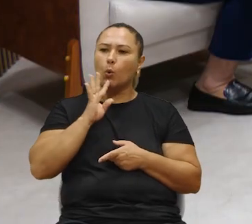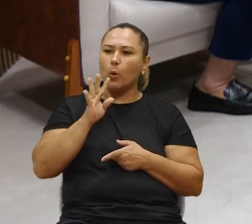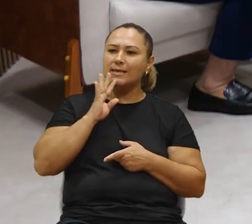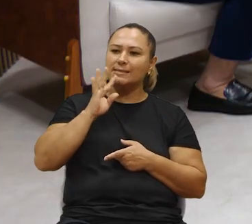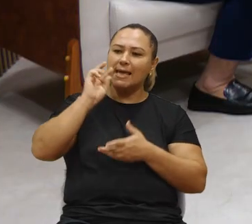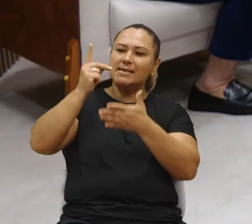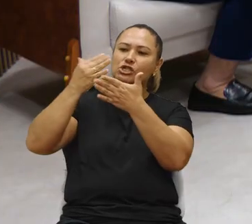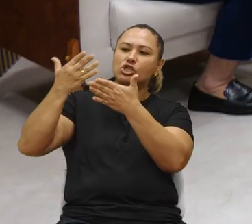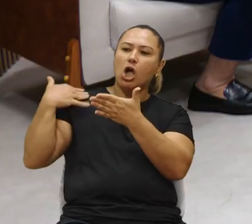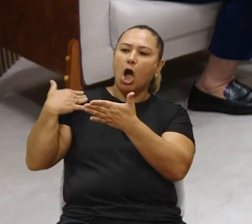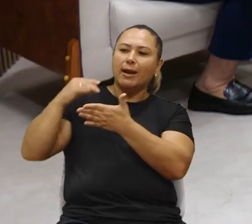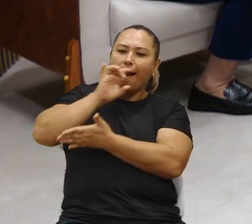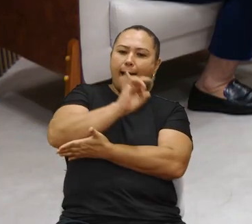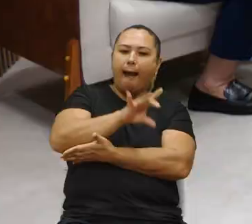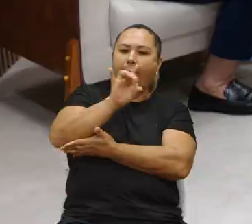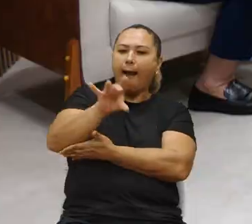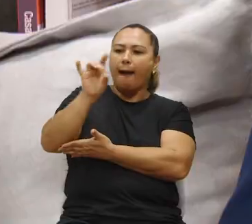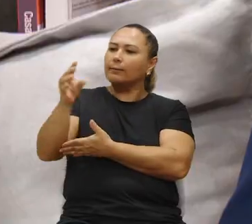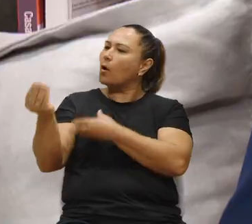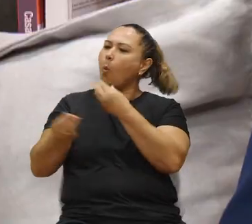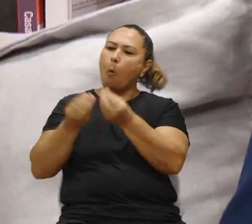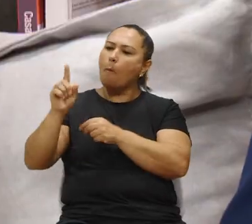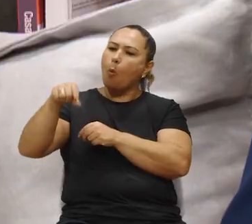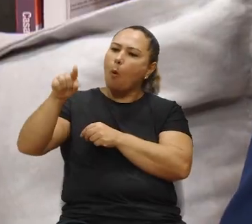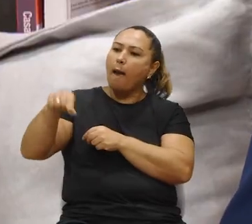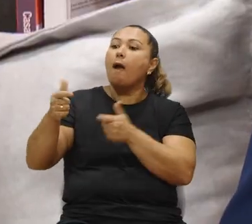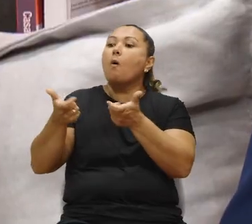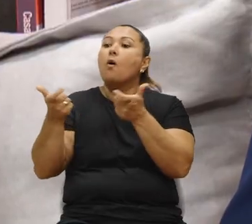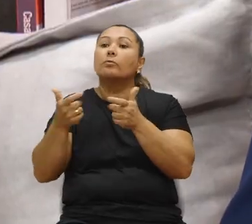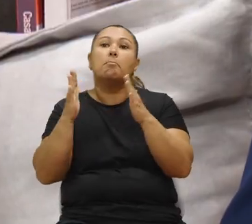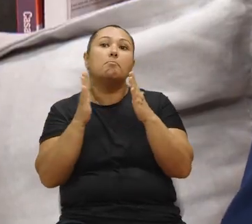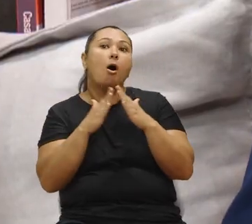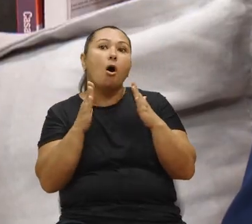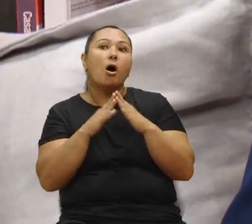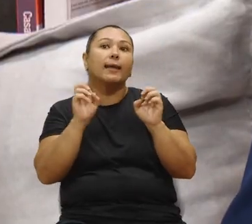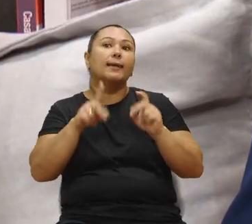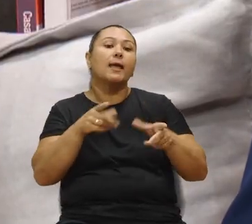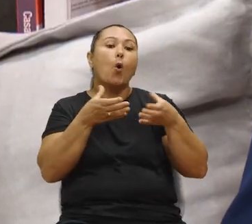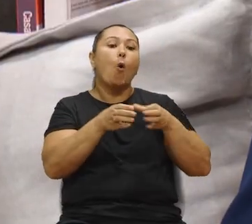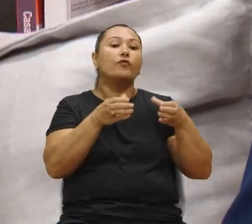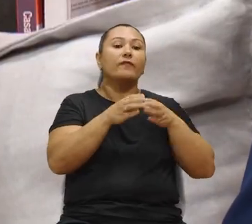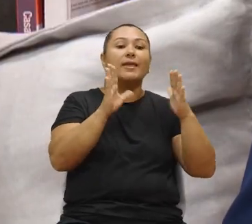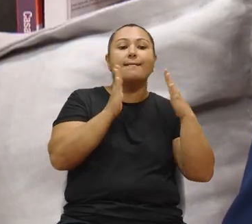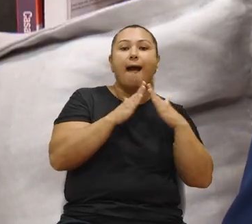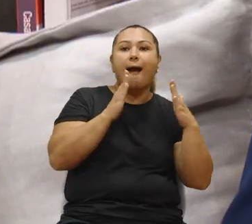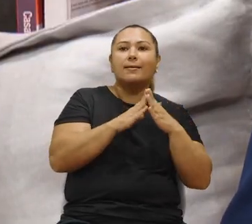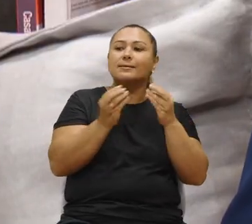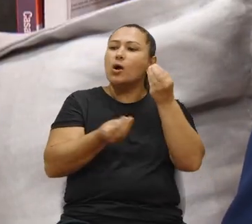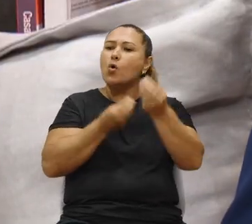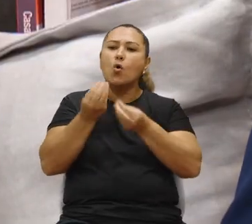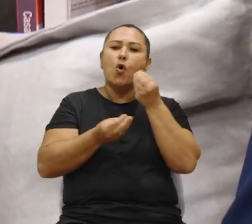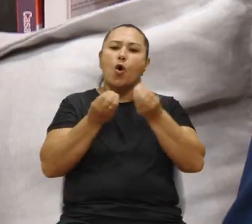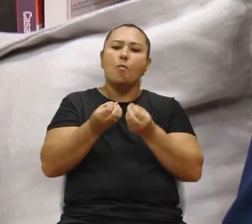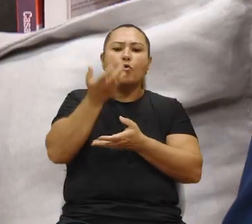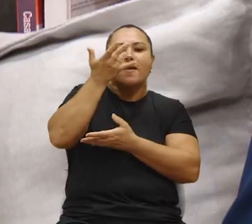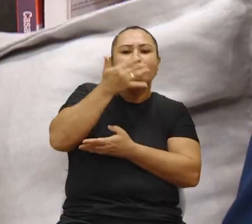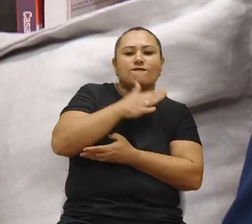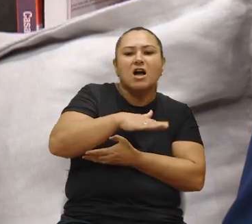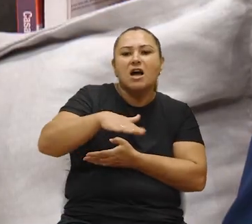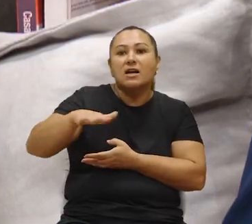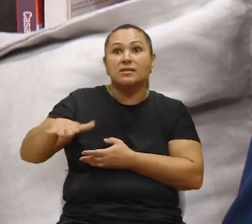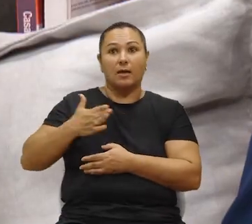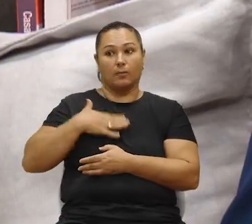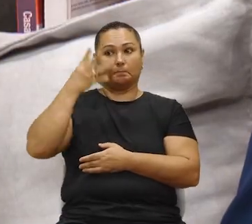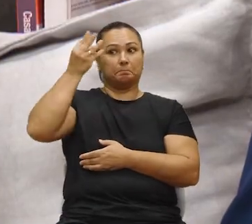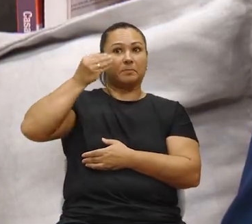de conhecer a história dessa pessoa, né? Como que é, onde que ela mora, com quem ela convive, como que foi a infância